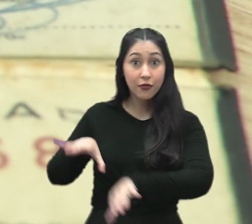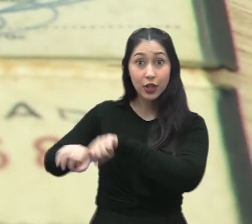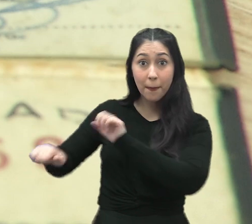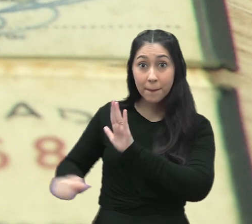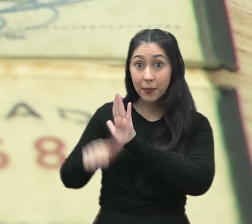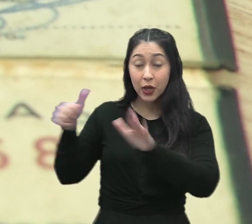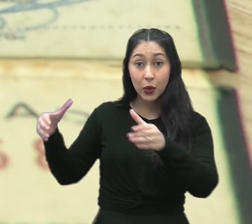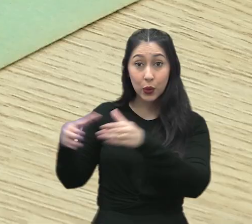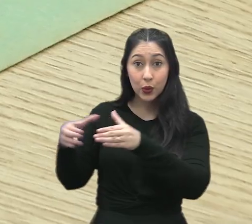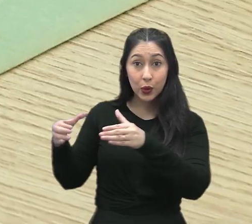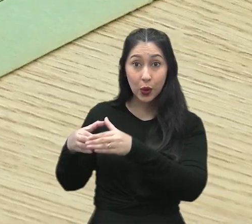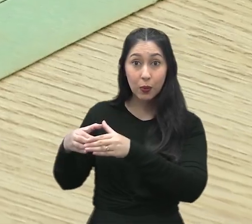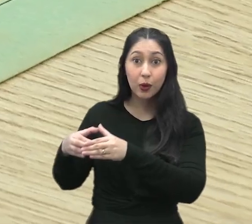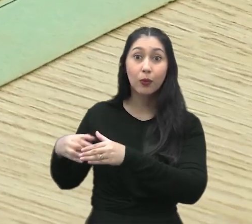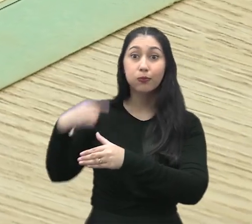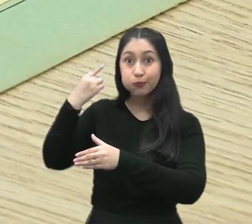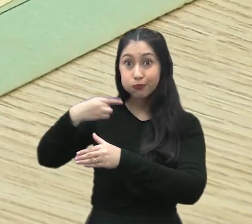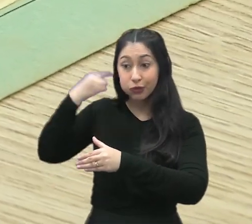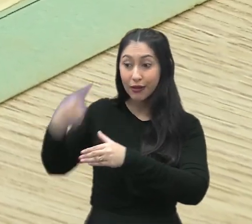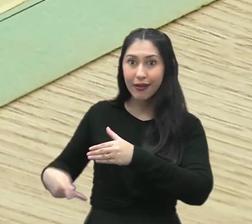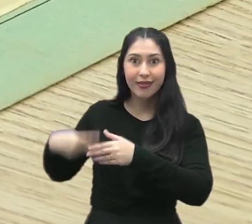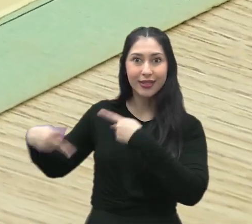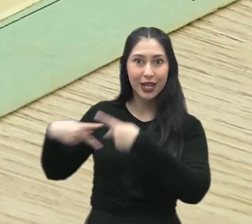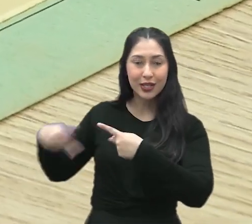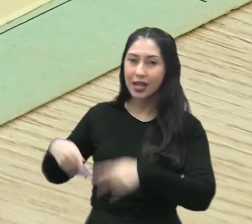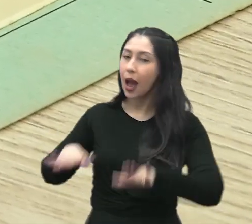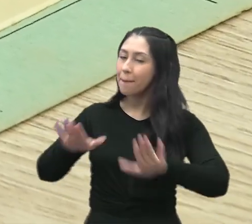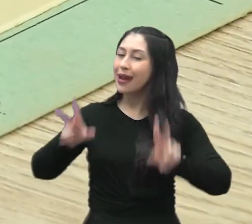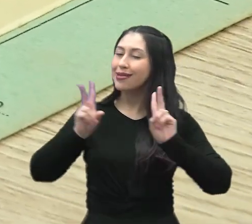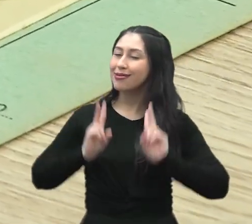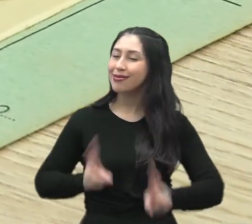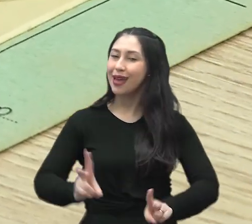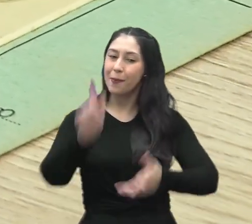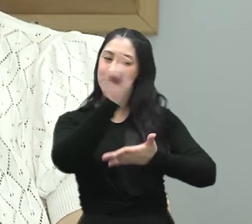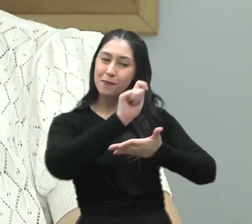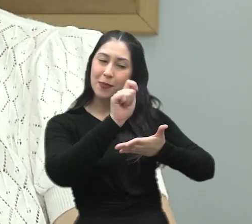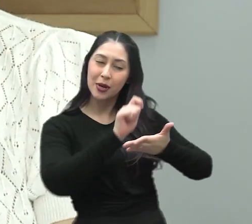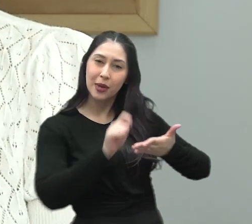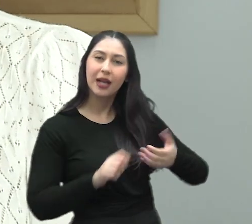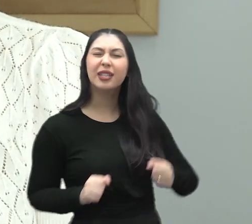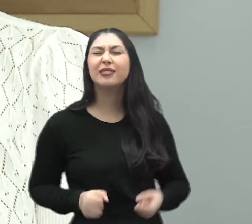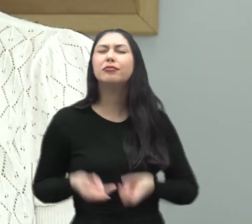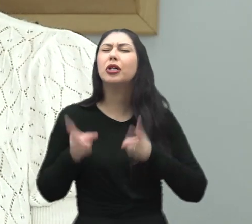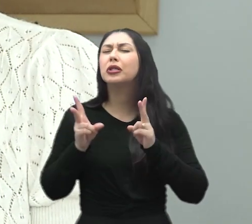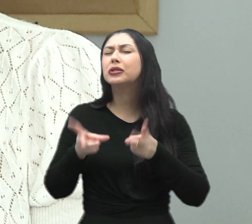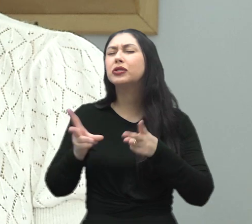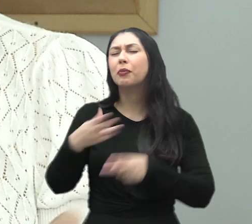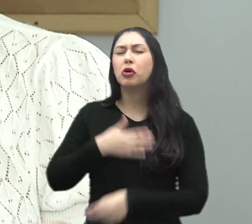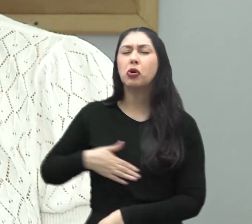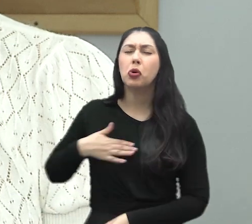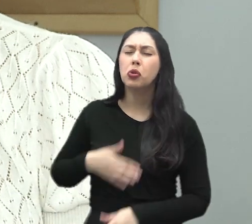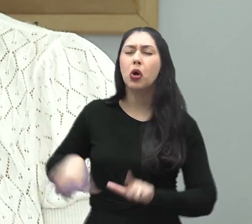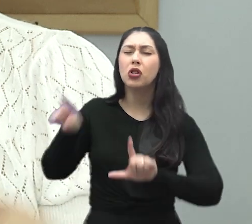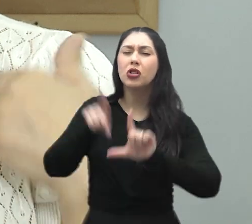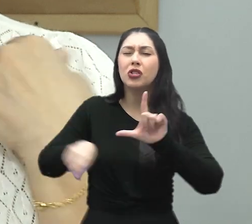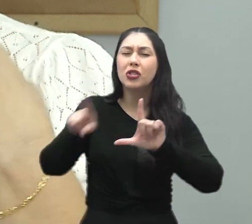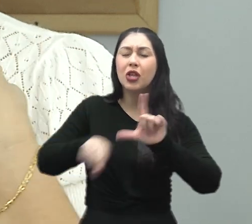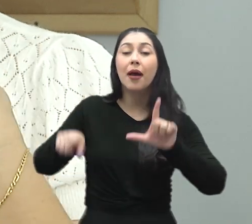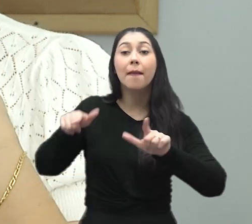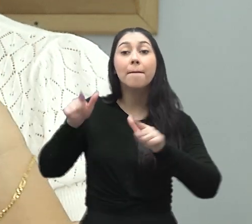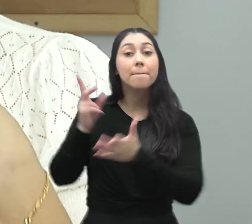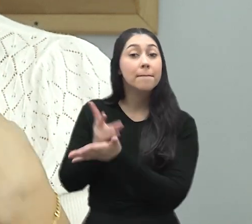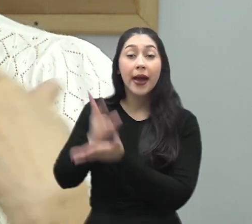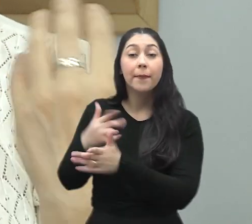turma de Direito da cidade, mas nunca deixou de lado a paixão pela escrita. Sempre foi para esse lado mesmo, de literatura.